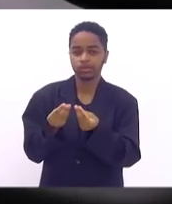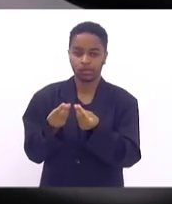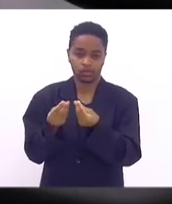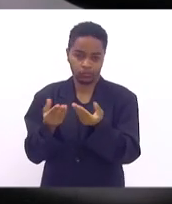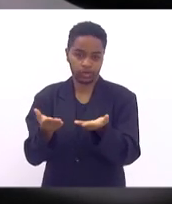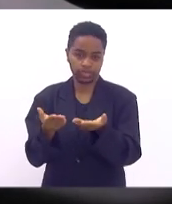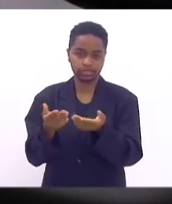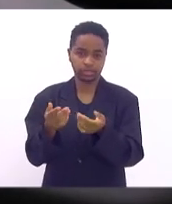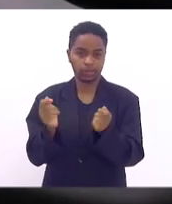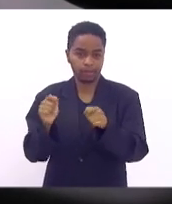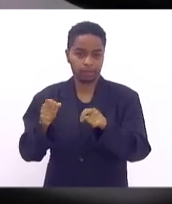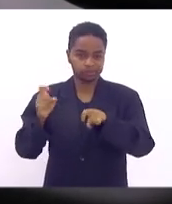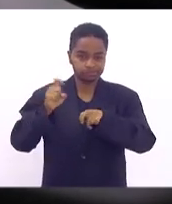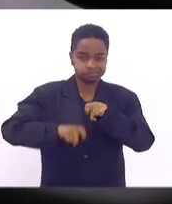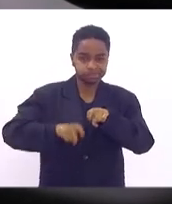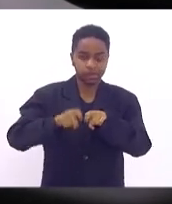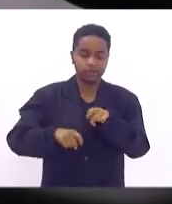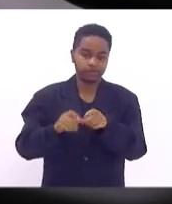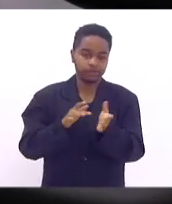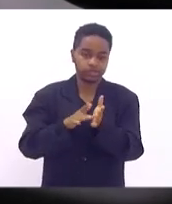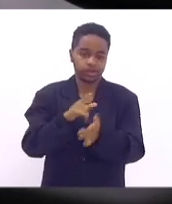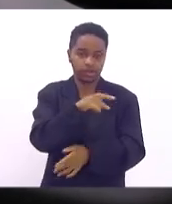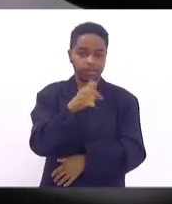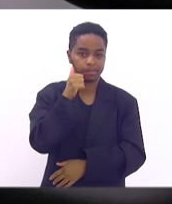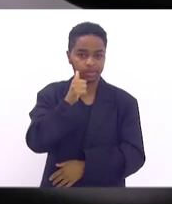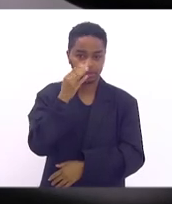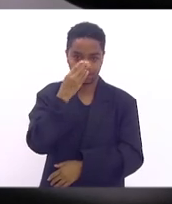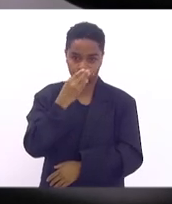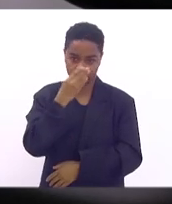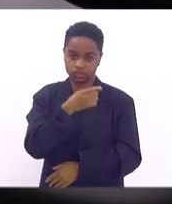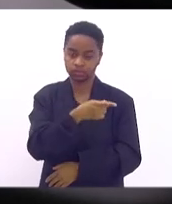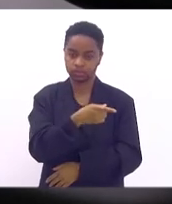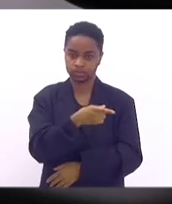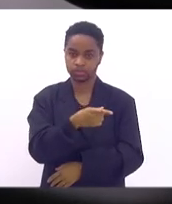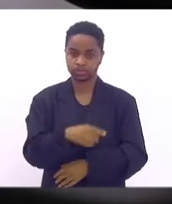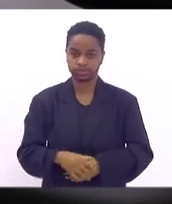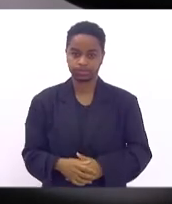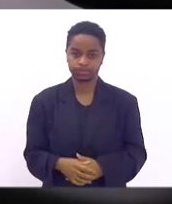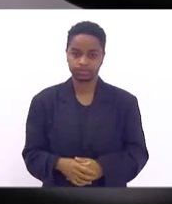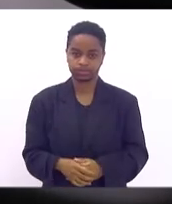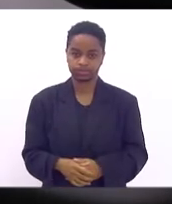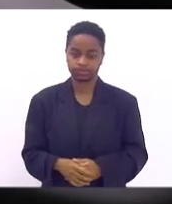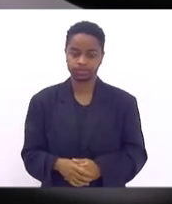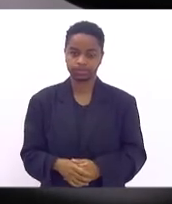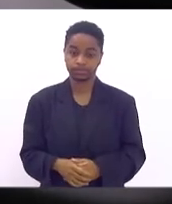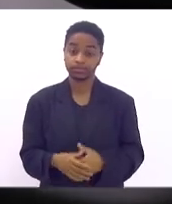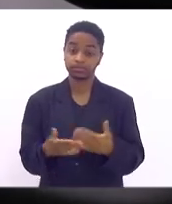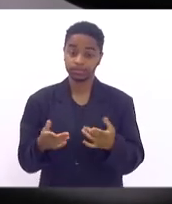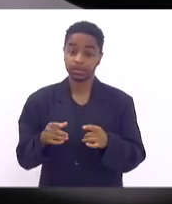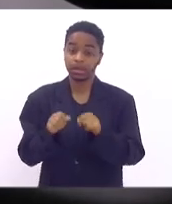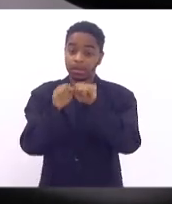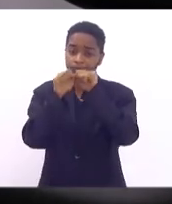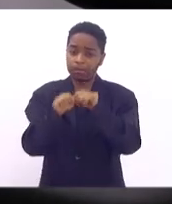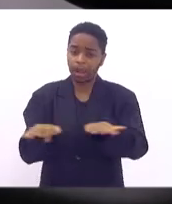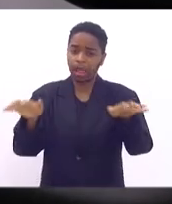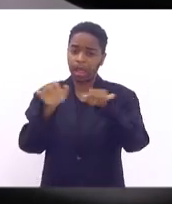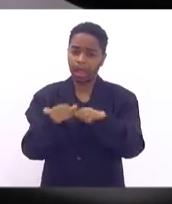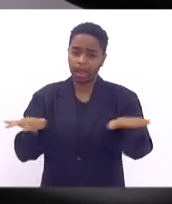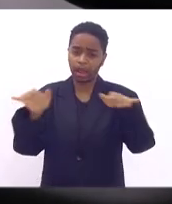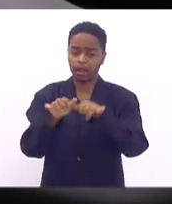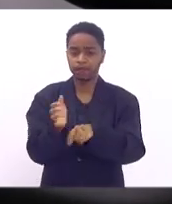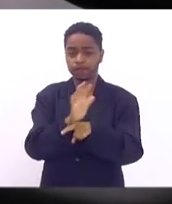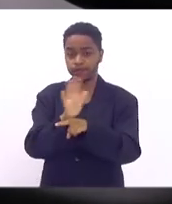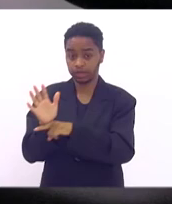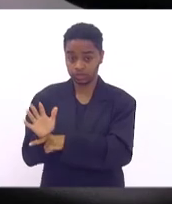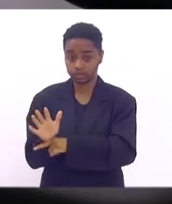programa, né? Como se ela fosse uma prostituta, uma profissional do sexo. E ele disparou esses vídeos, eles faziam